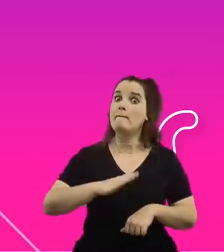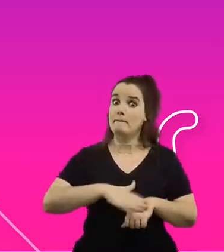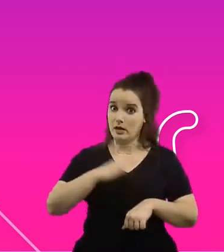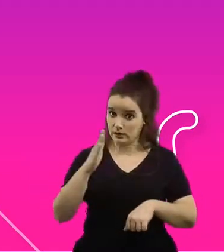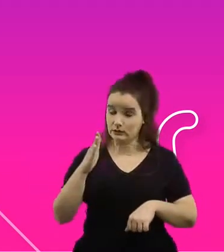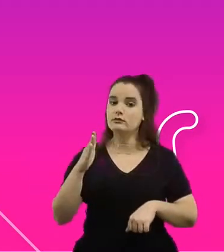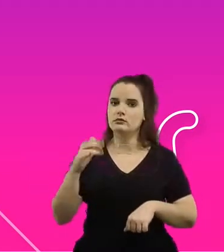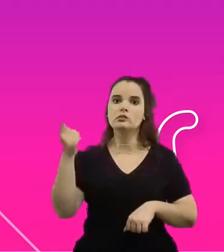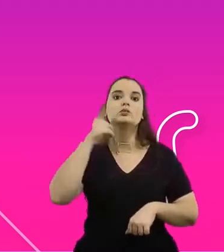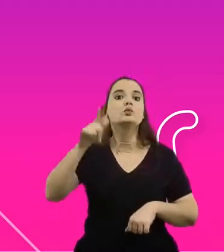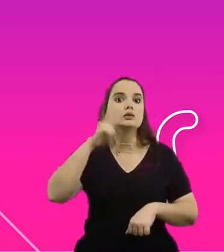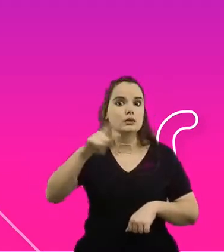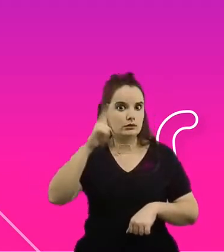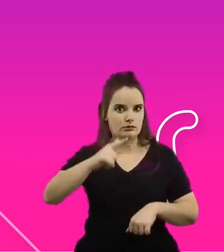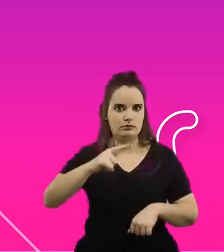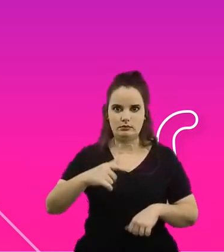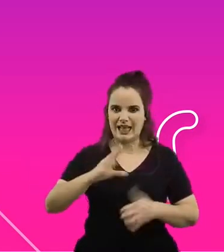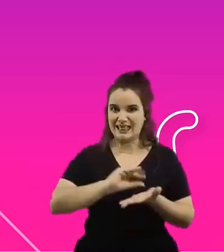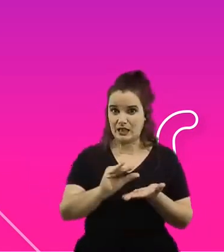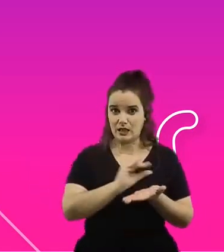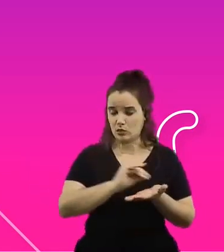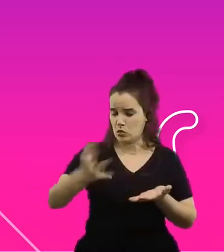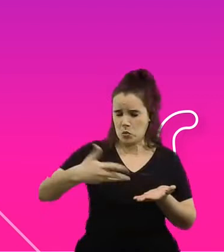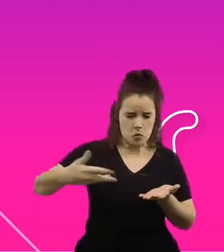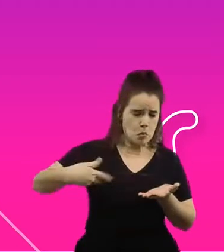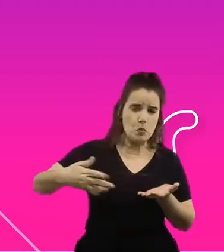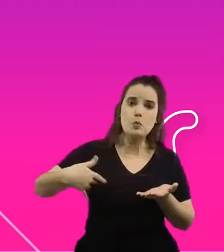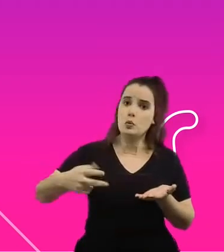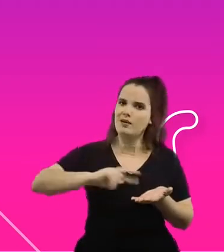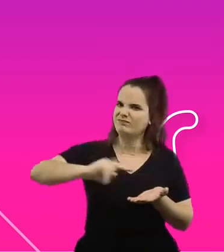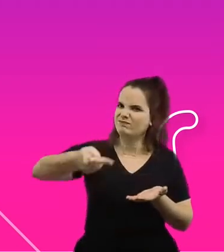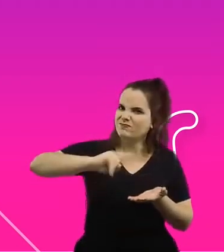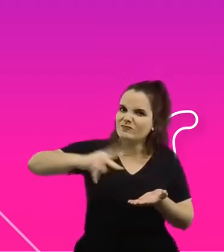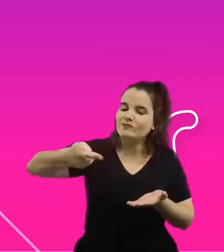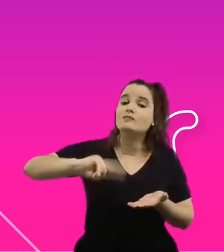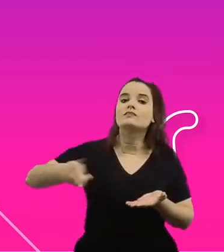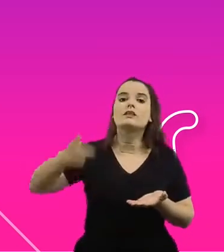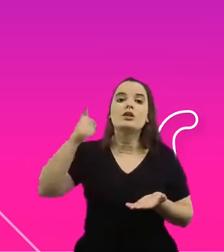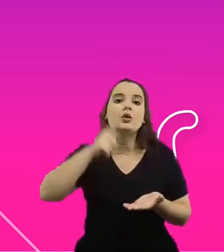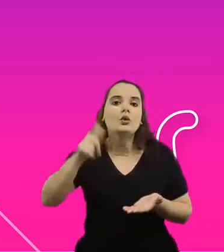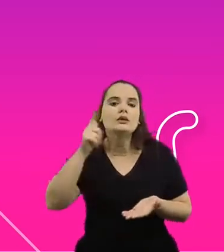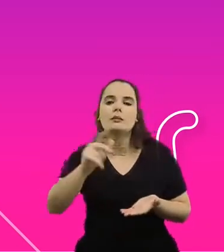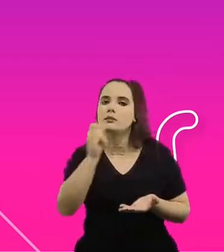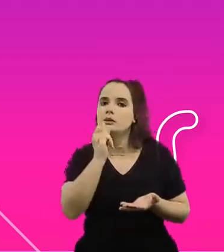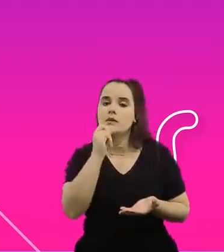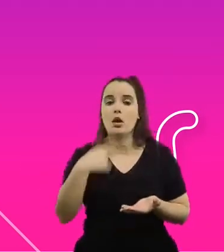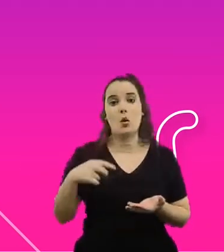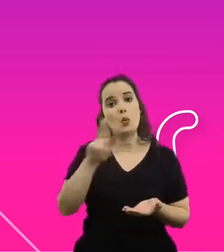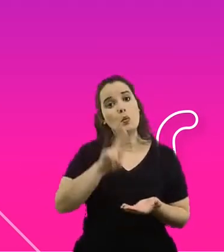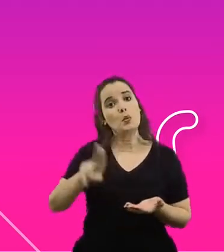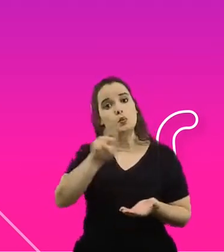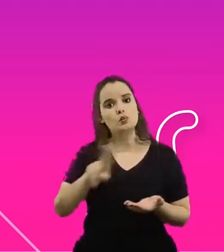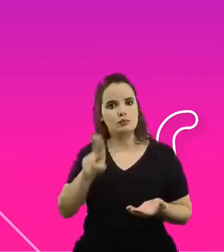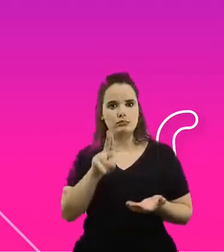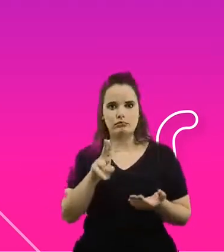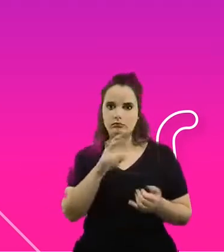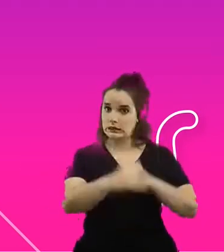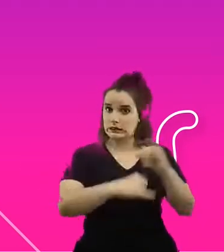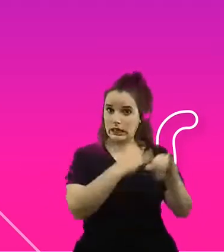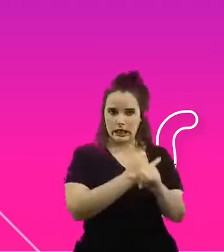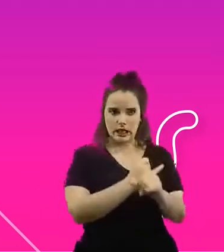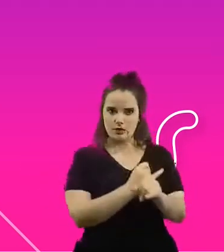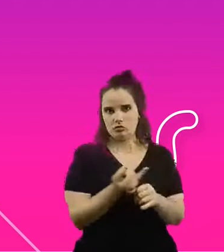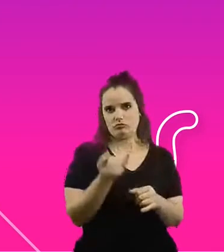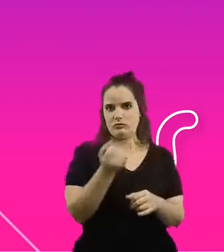e isso vai conseguir fazer com que as aplicações que a gente usa na internet, elas fiquem muito mais poderosas. Ao ficar